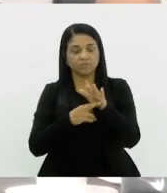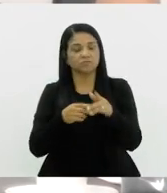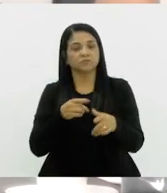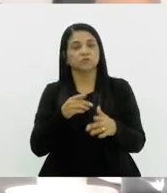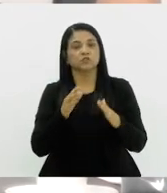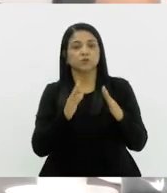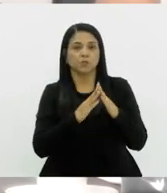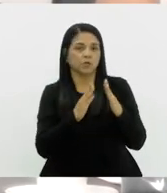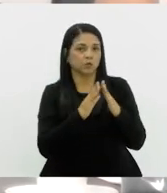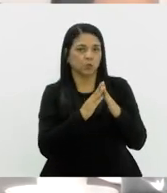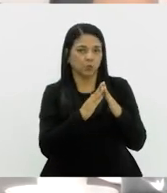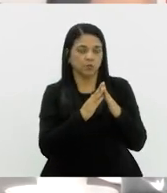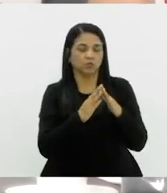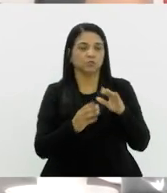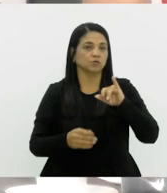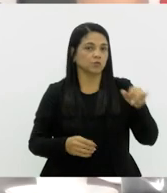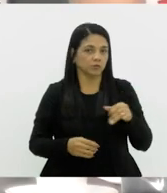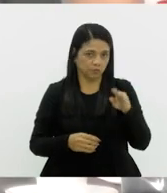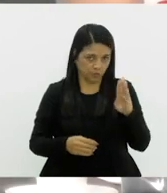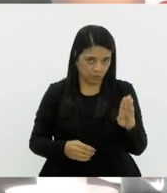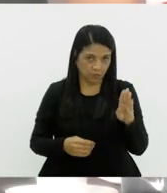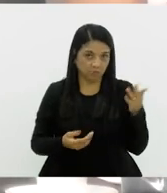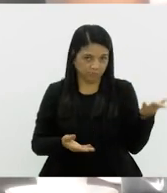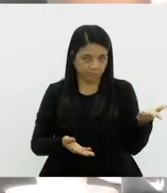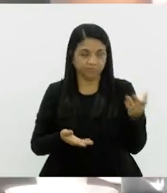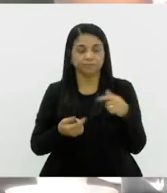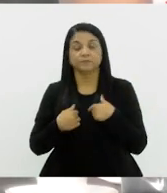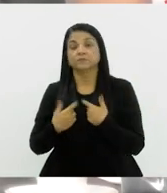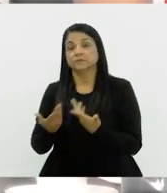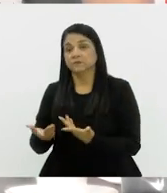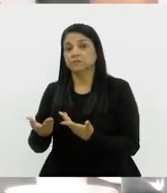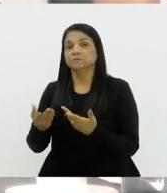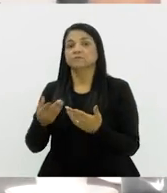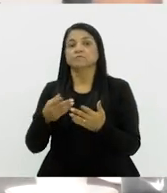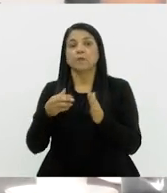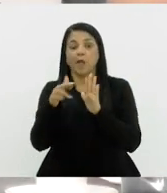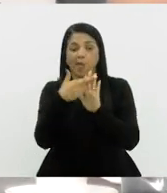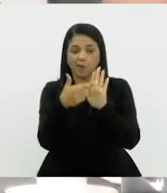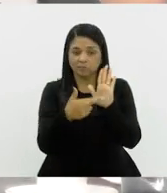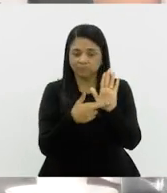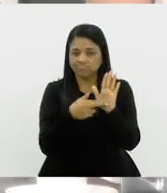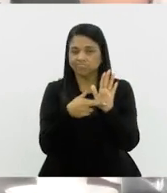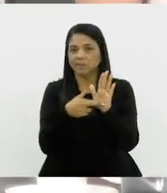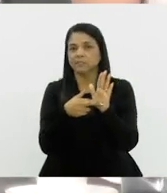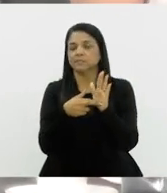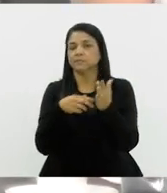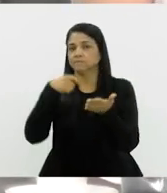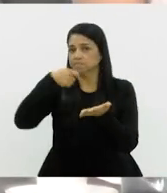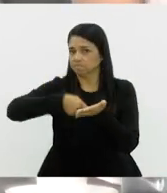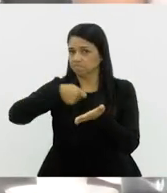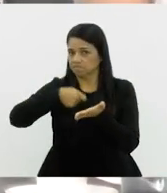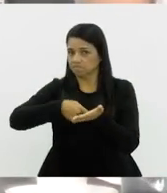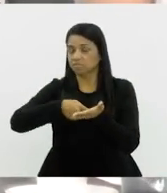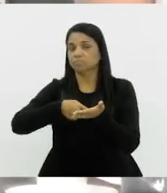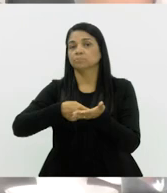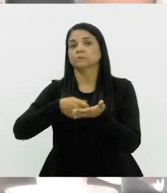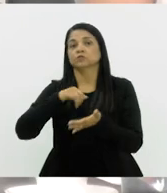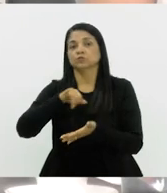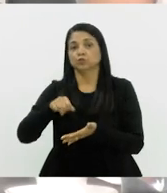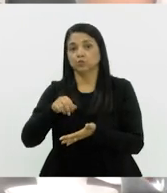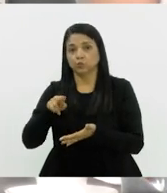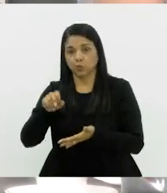do Jardim Botânico. Então, foi estabelecida uma regulação mais restritiva no Joá, mas nós continuamos